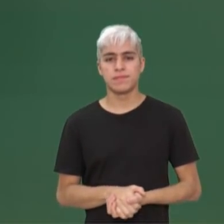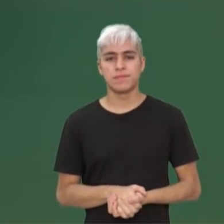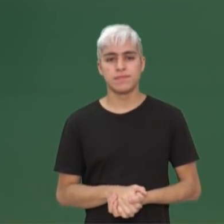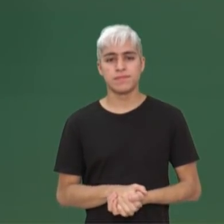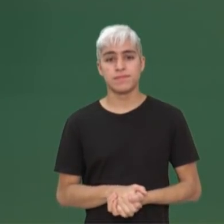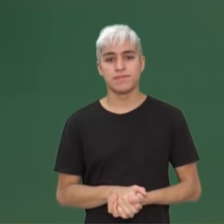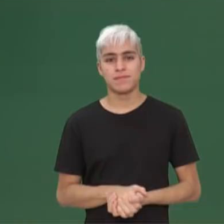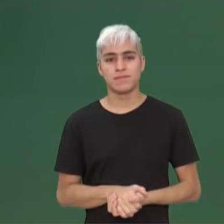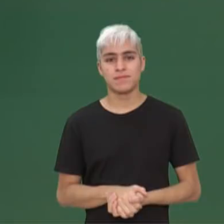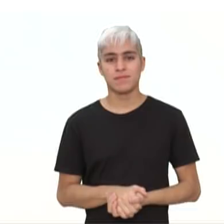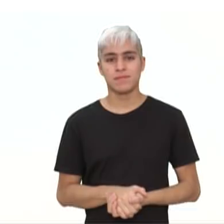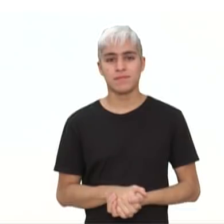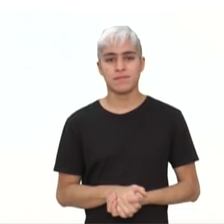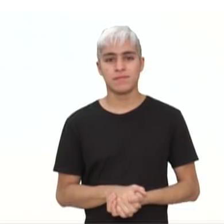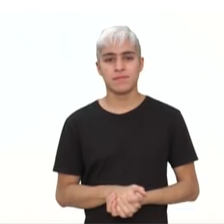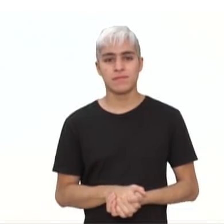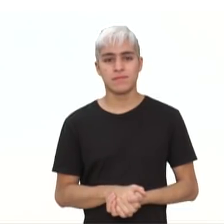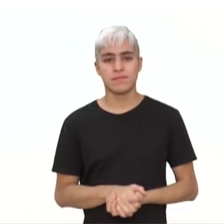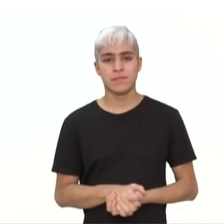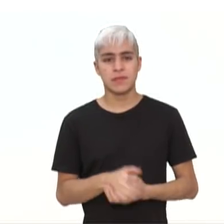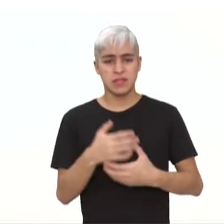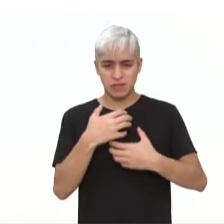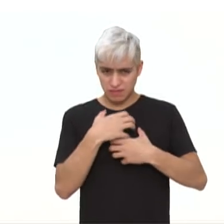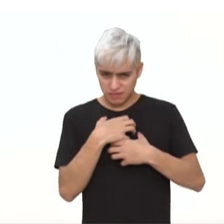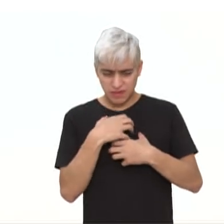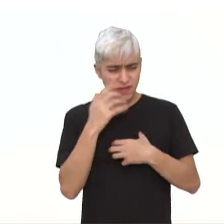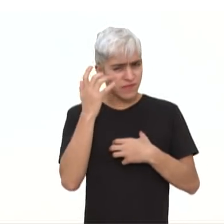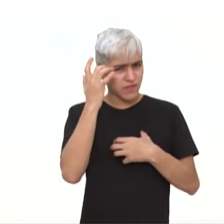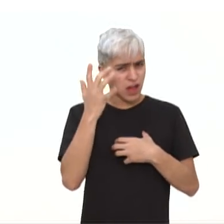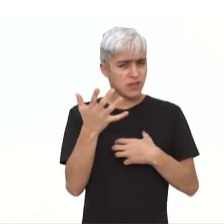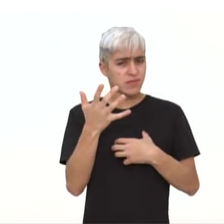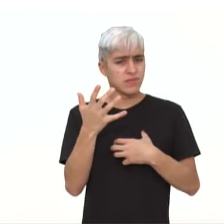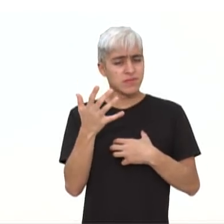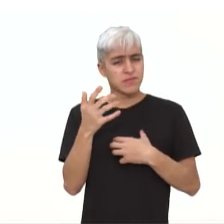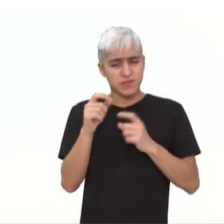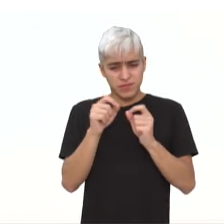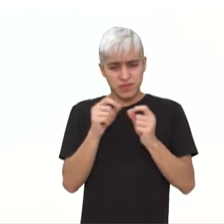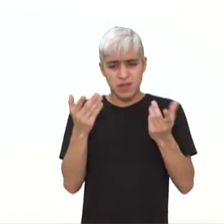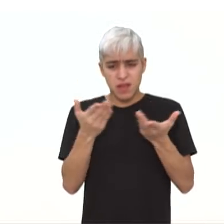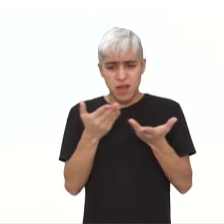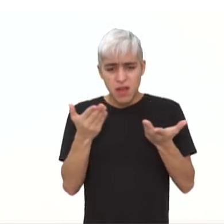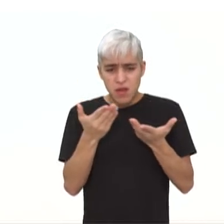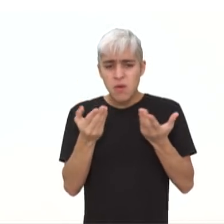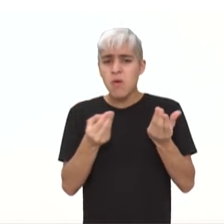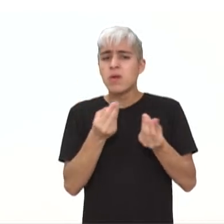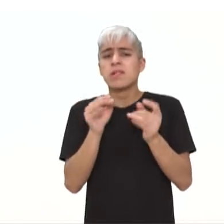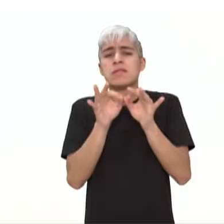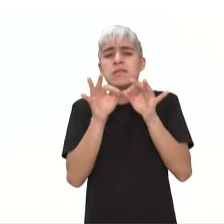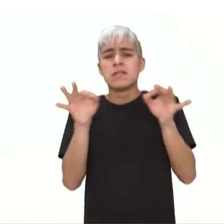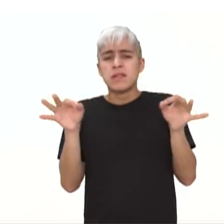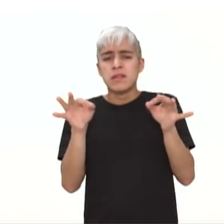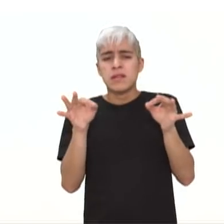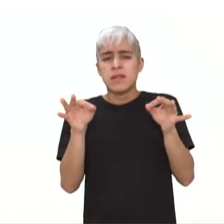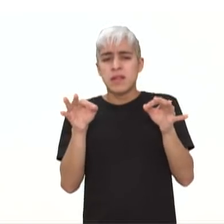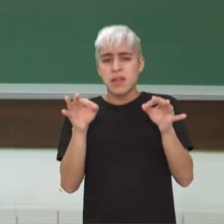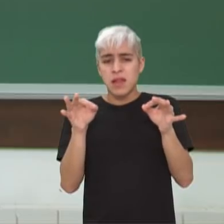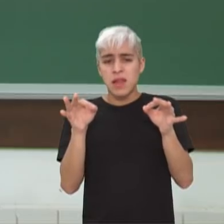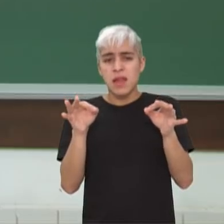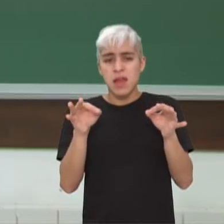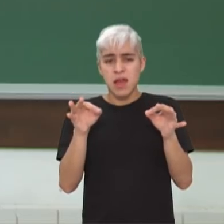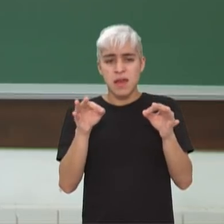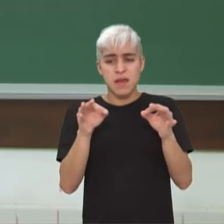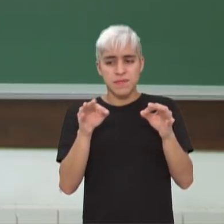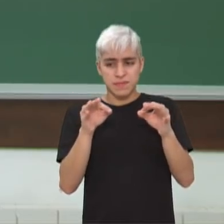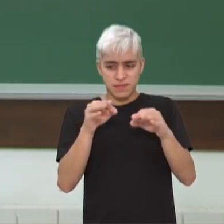Outro tipo de alongamento que é bastante comum e é bem fácil de ser realizado é agora quando a gente simplesmente escorrega aqui as nossas